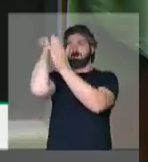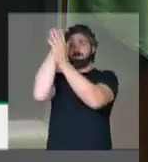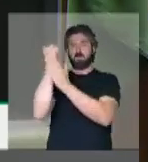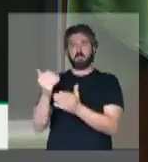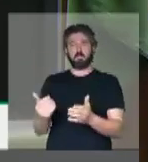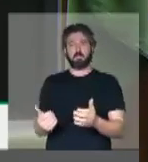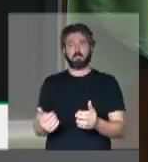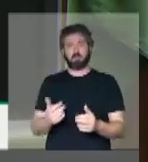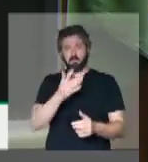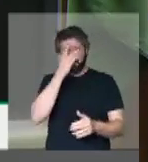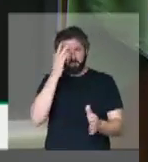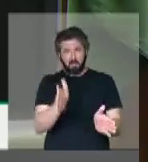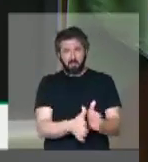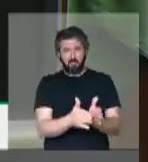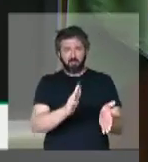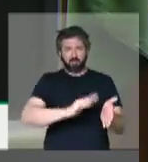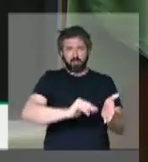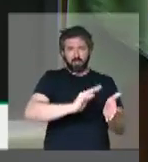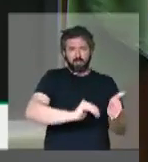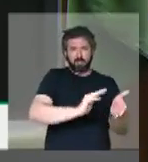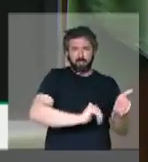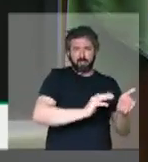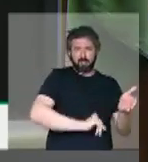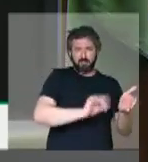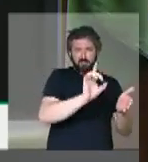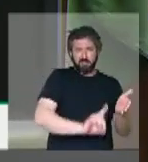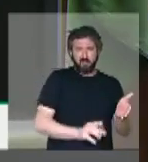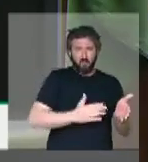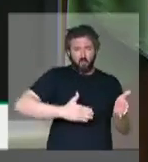e tiraram dos mais pobres,